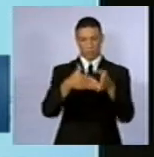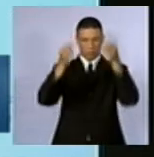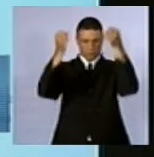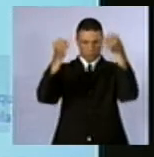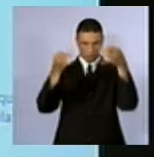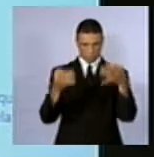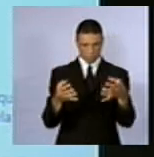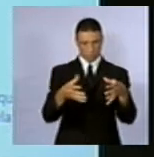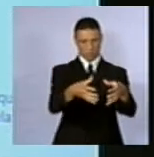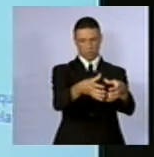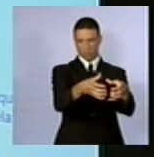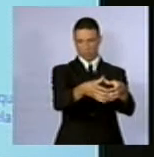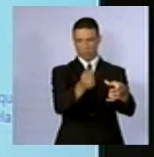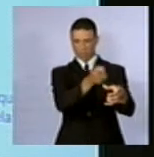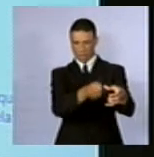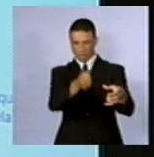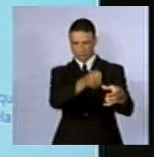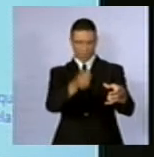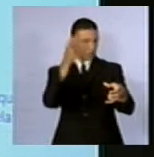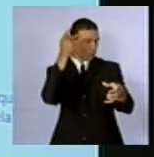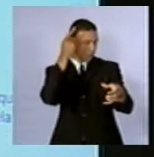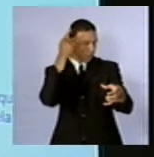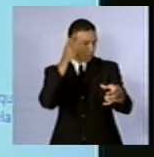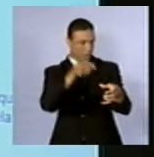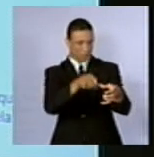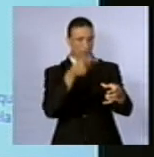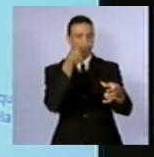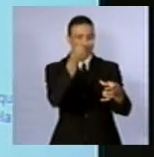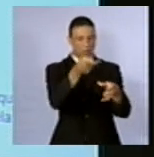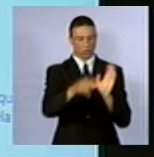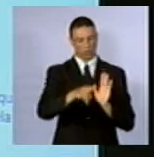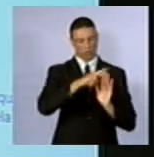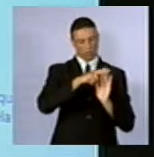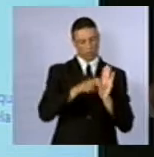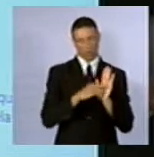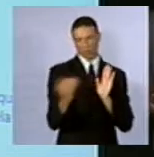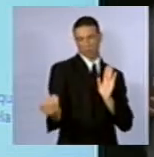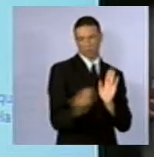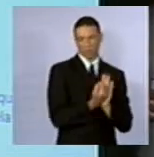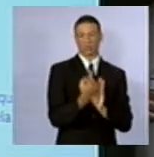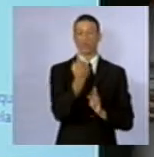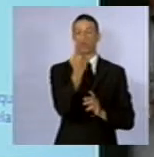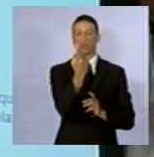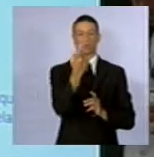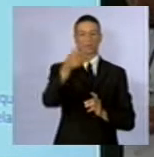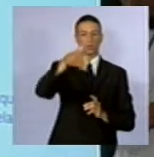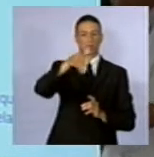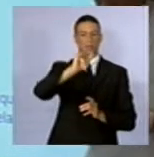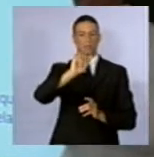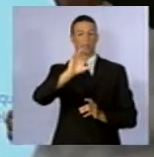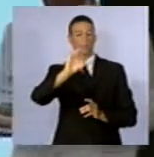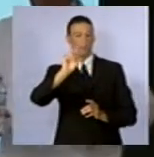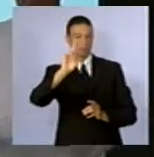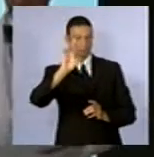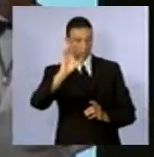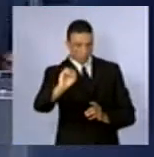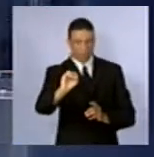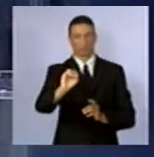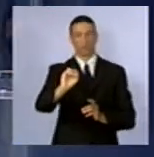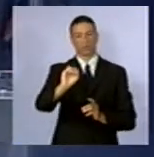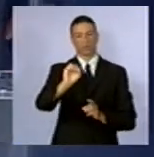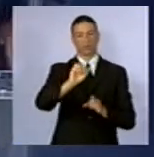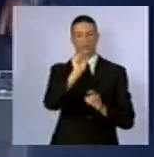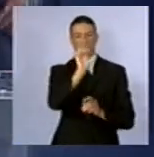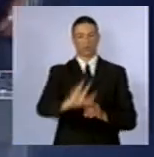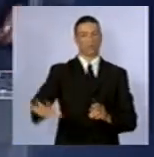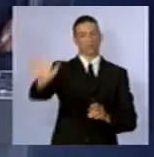de da síti Boaçava de São Paulo que ele não tem regulamentação é um microtesla relativa à exposição do público emal